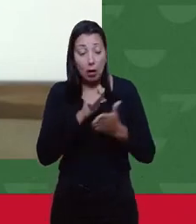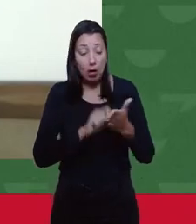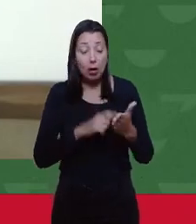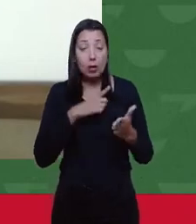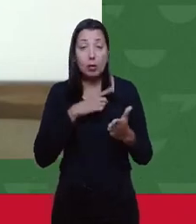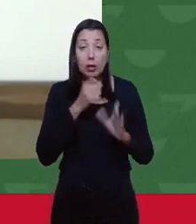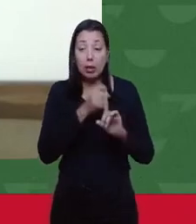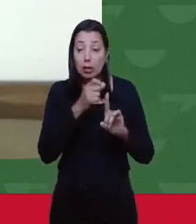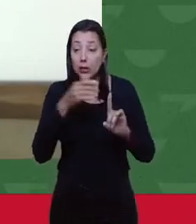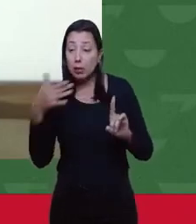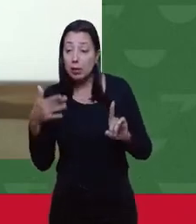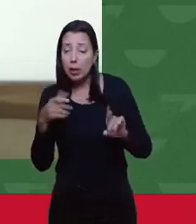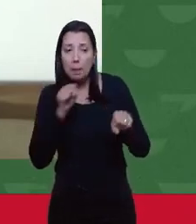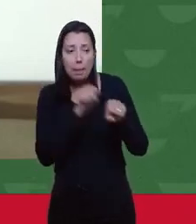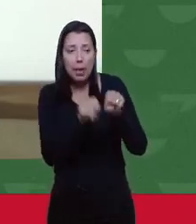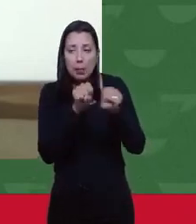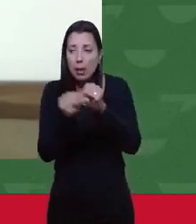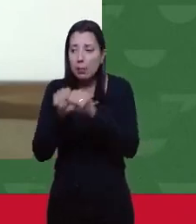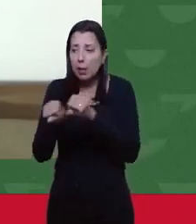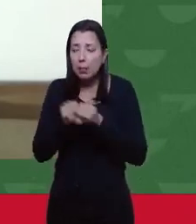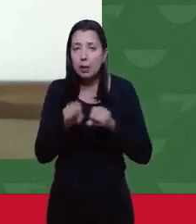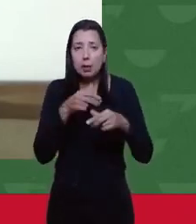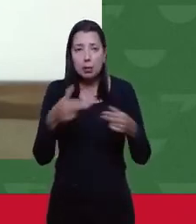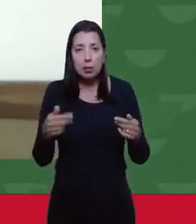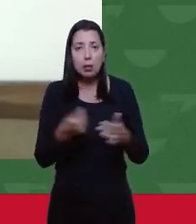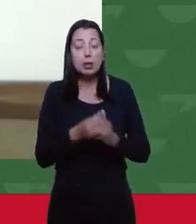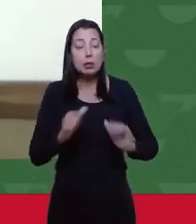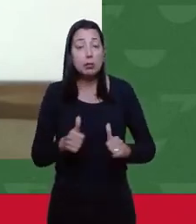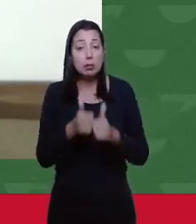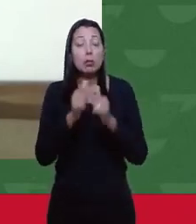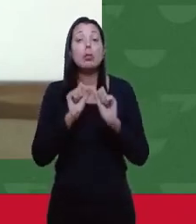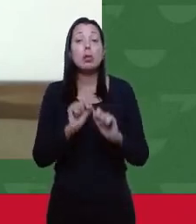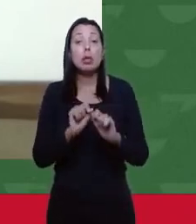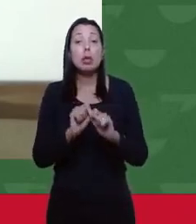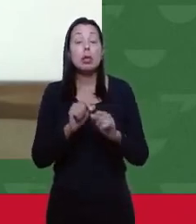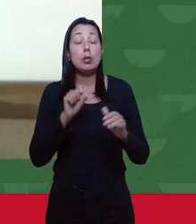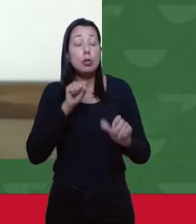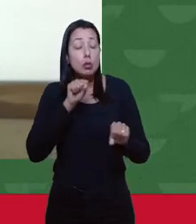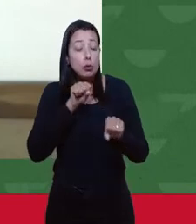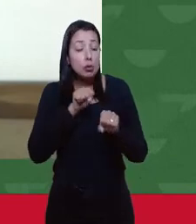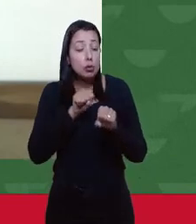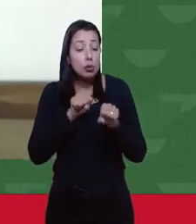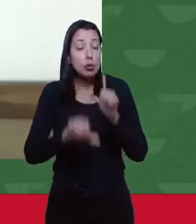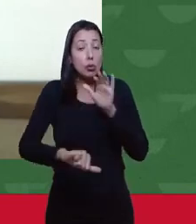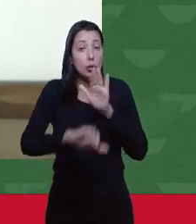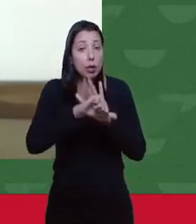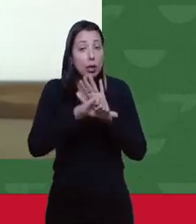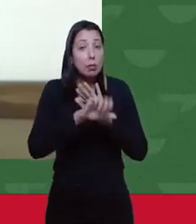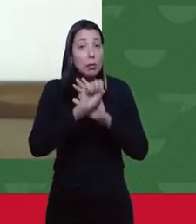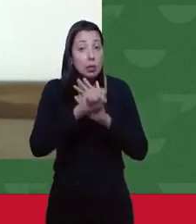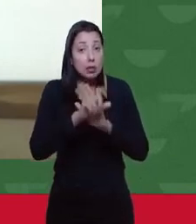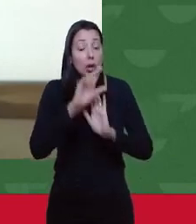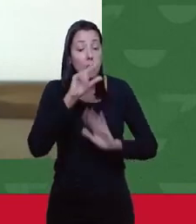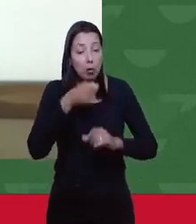o LGBTcídio como circunstância qualificadora de um crime hediondo, ou seja, de um homicídio